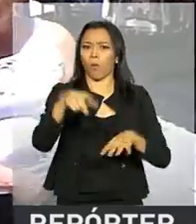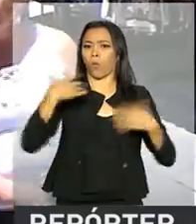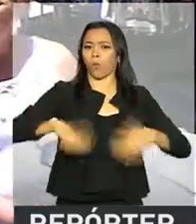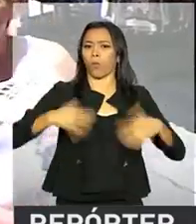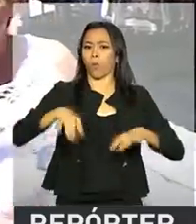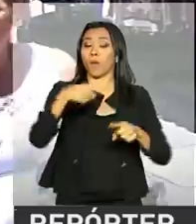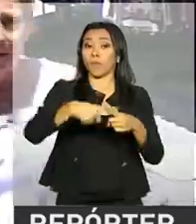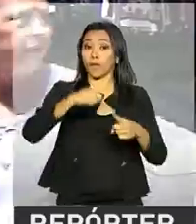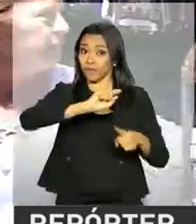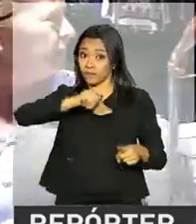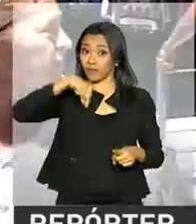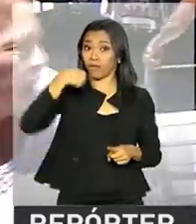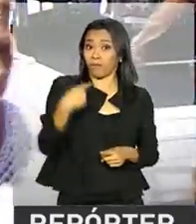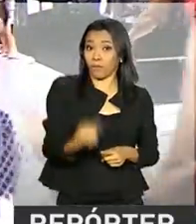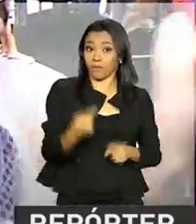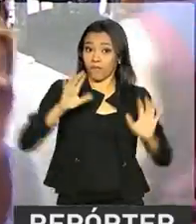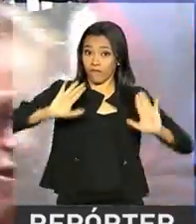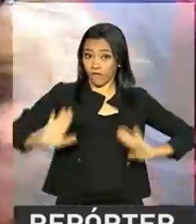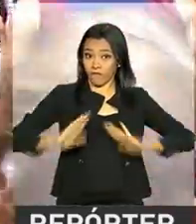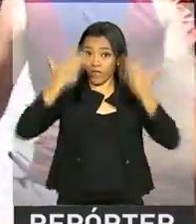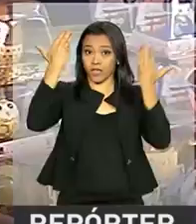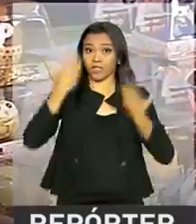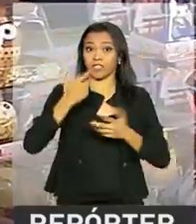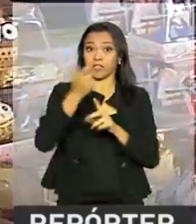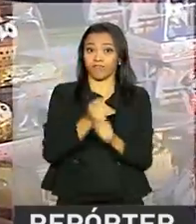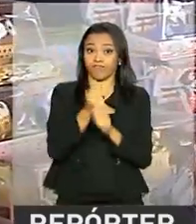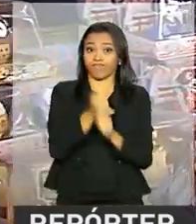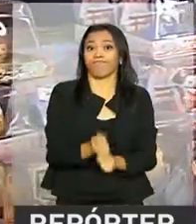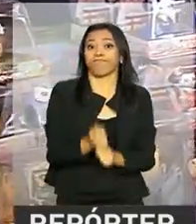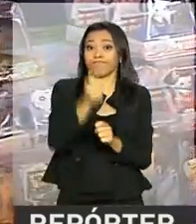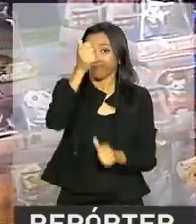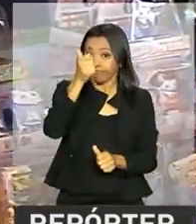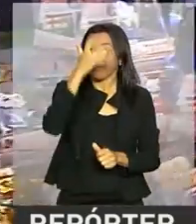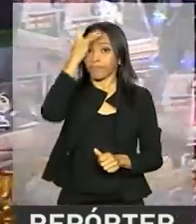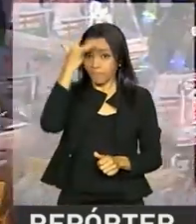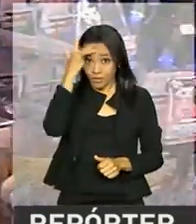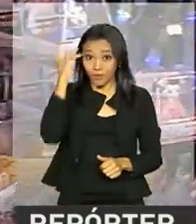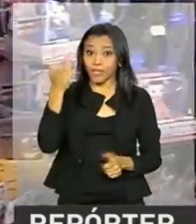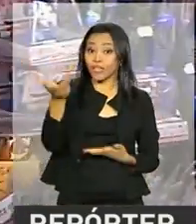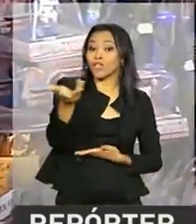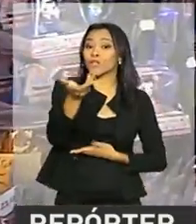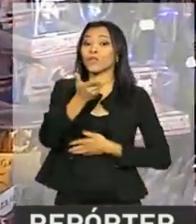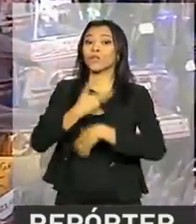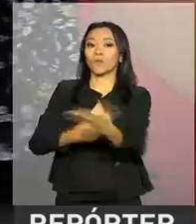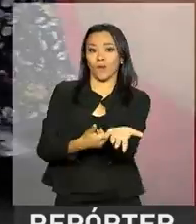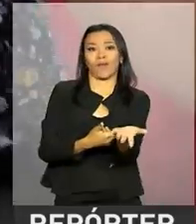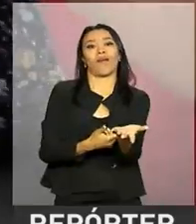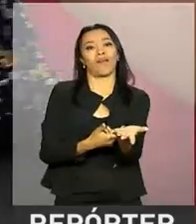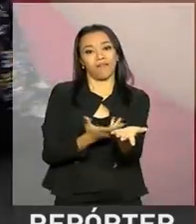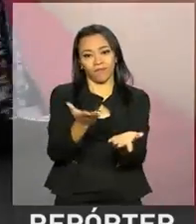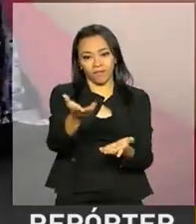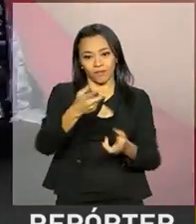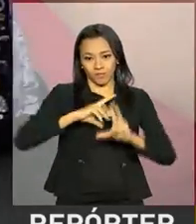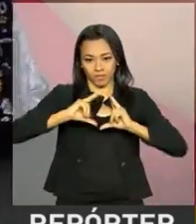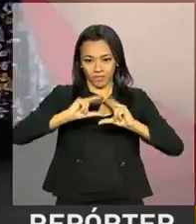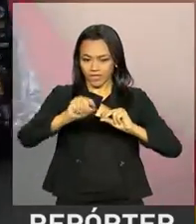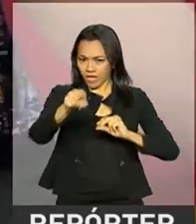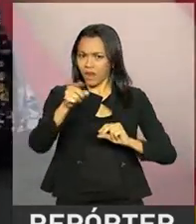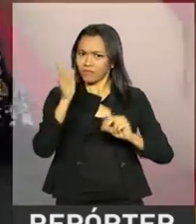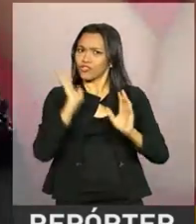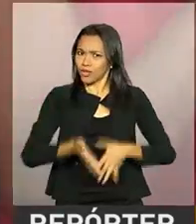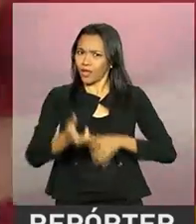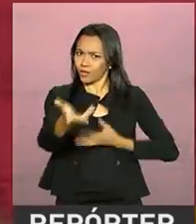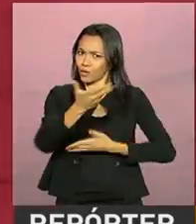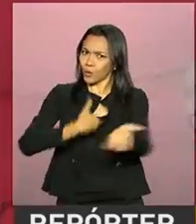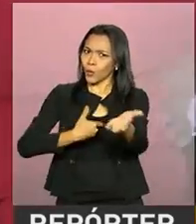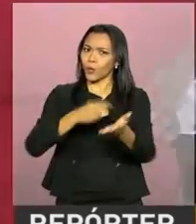é que depois da tradicional festa do fim deano tem muita gente querendo trocar os presentes Acabei de trocar acabou